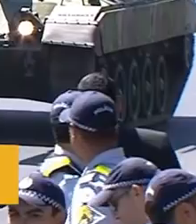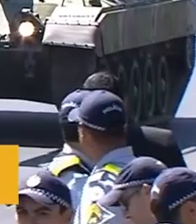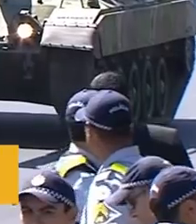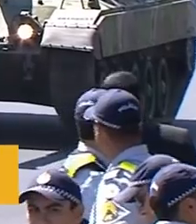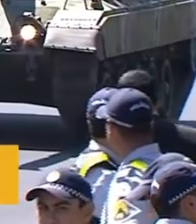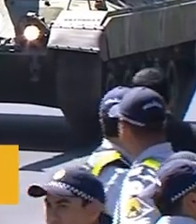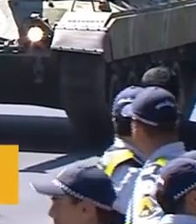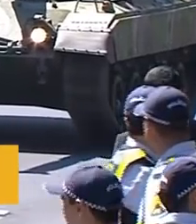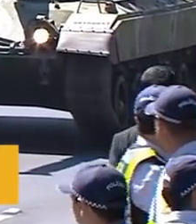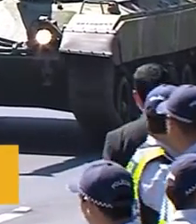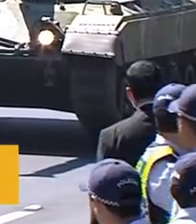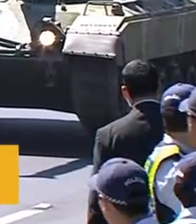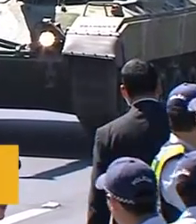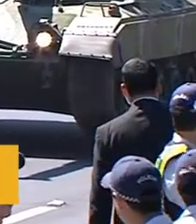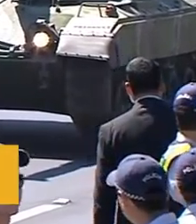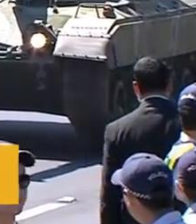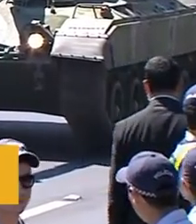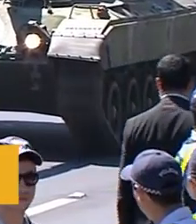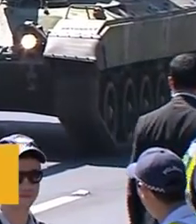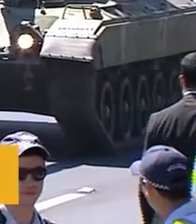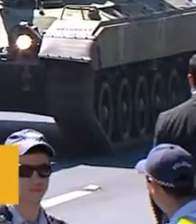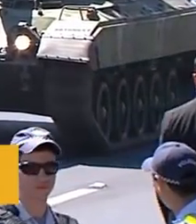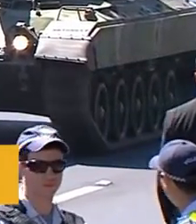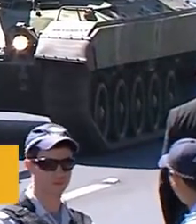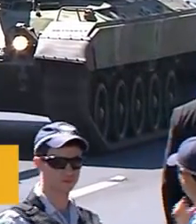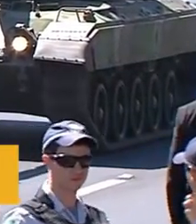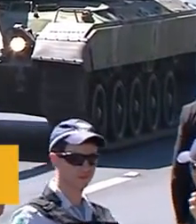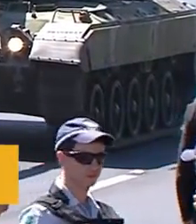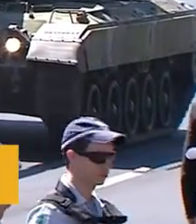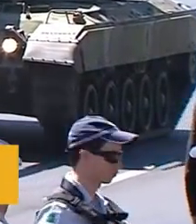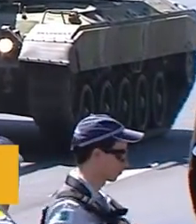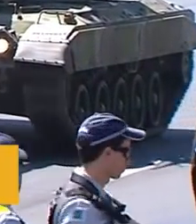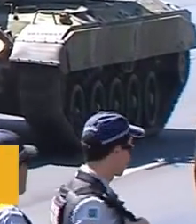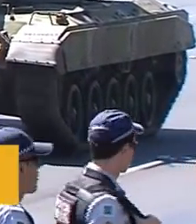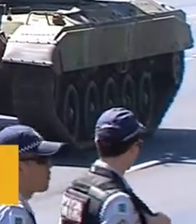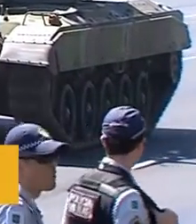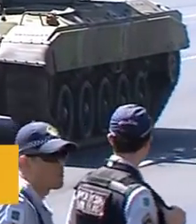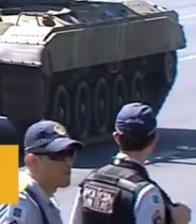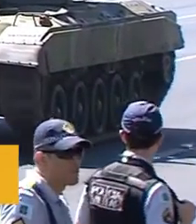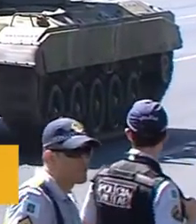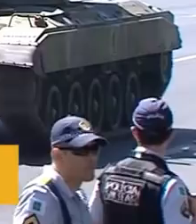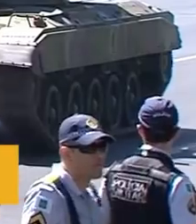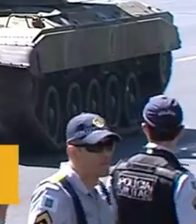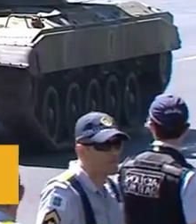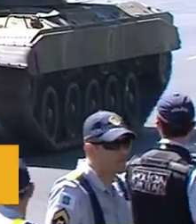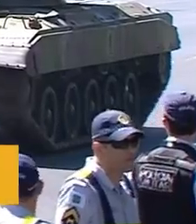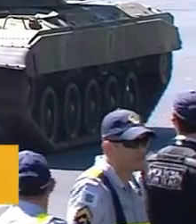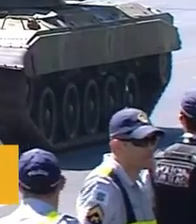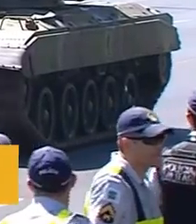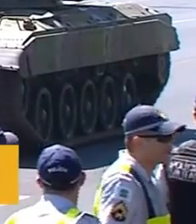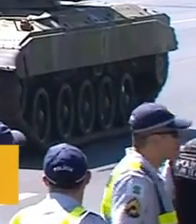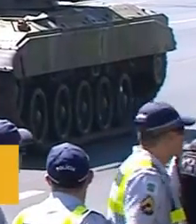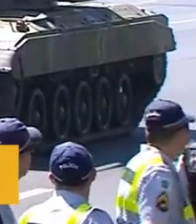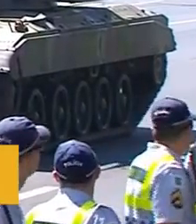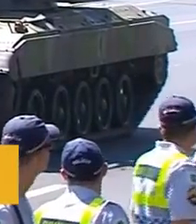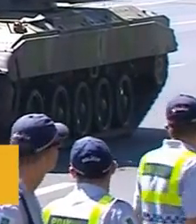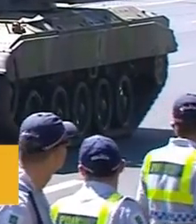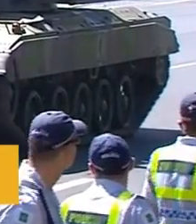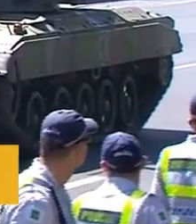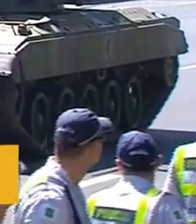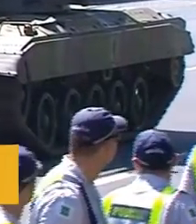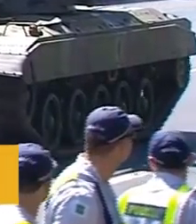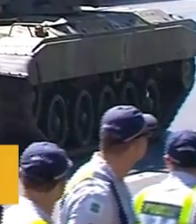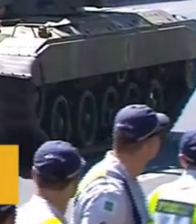Armamento principal dele é esse canhão de 105mm, com um grande poder de choque, né? Utilizado